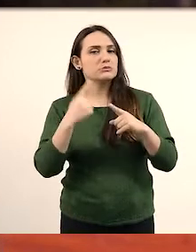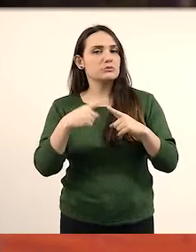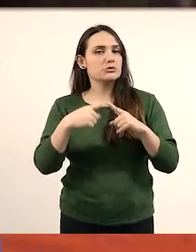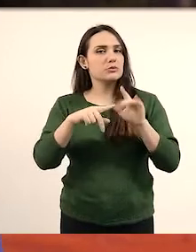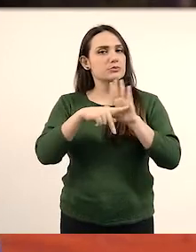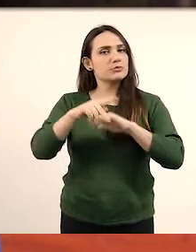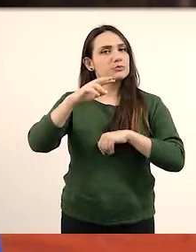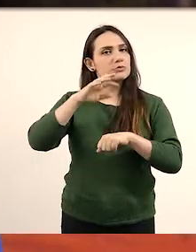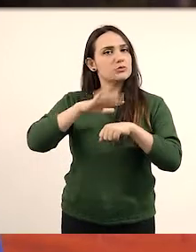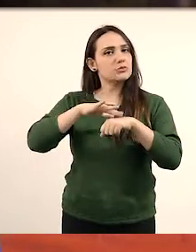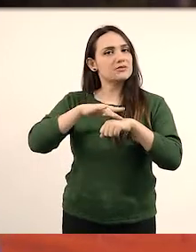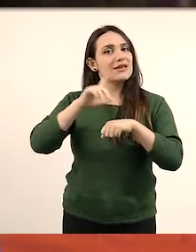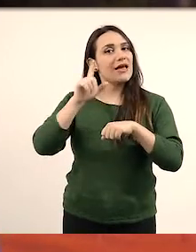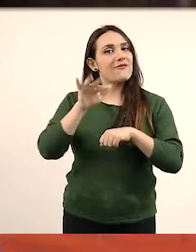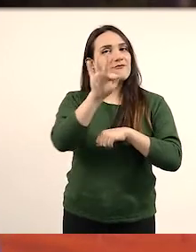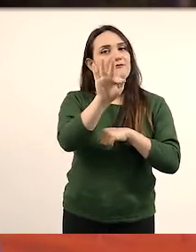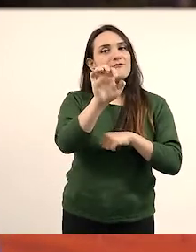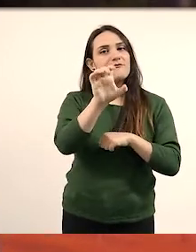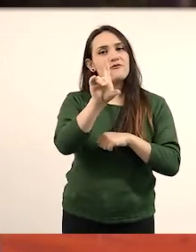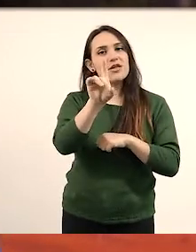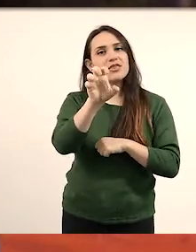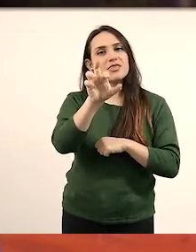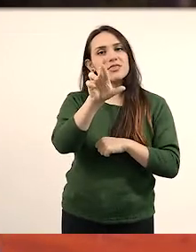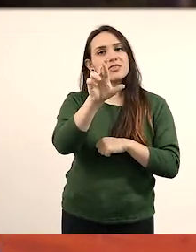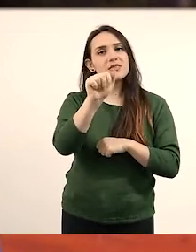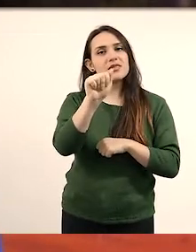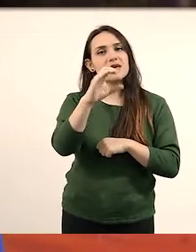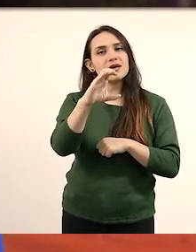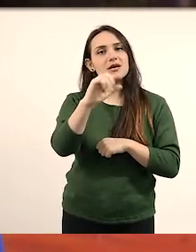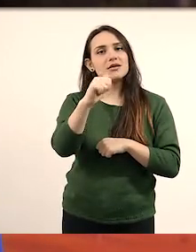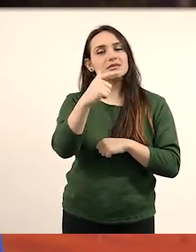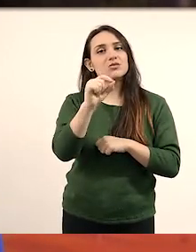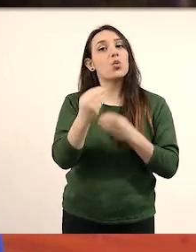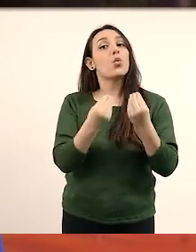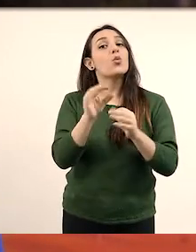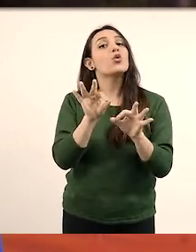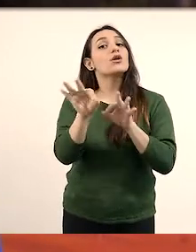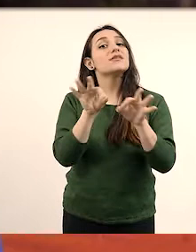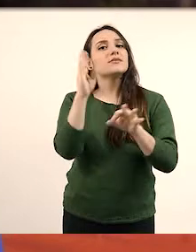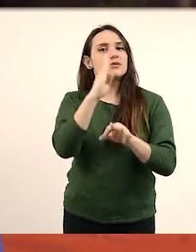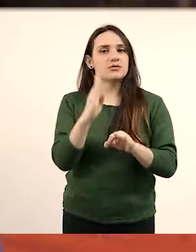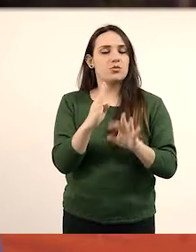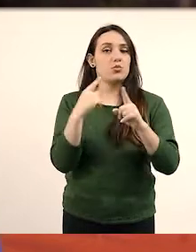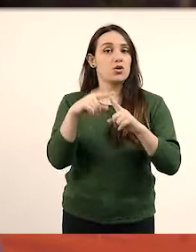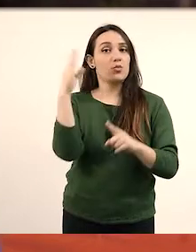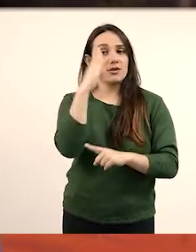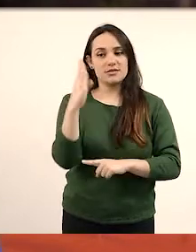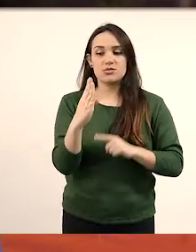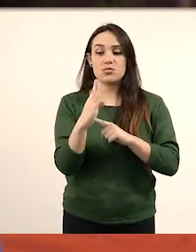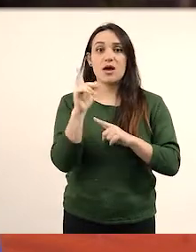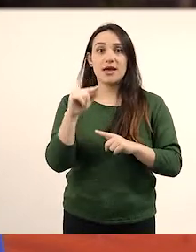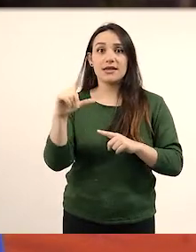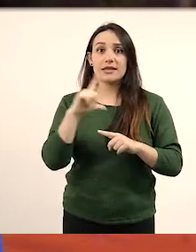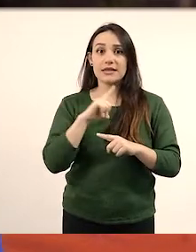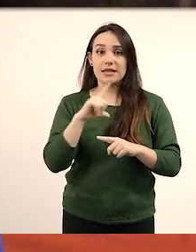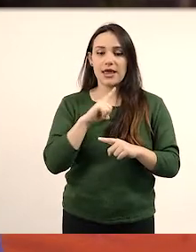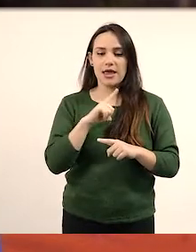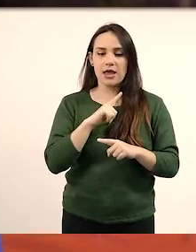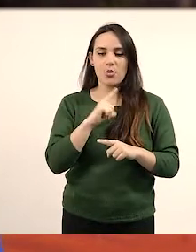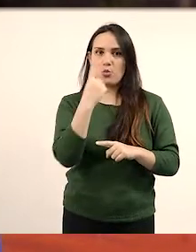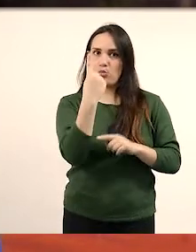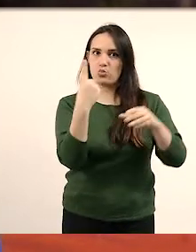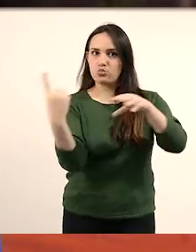dessa pandemia gira em torno da federação. O Brasil é um estado federado em que